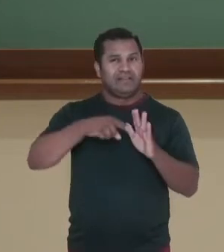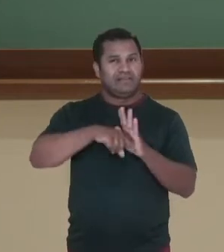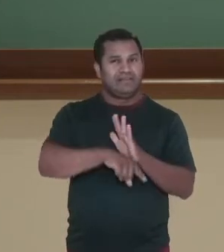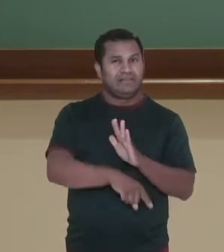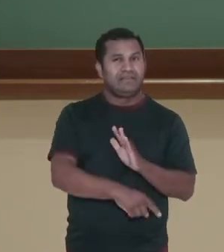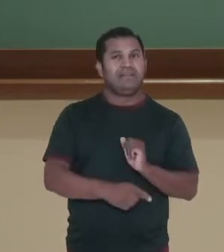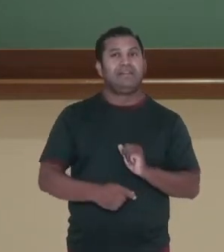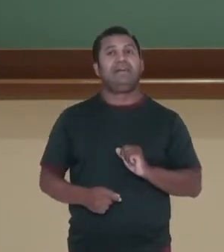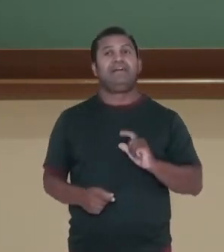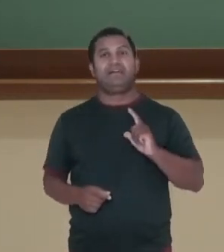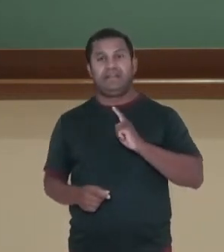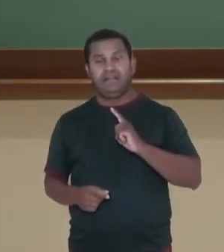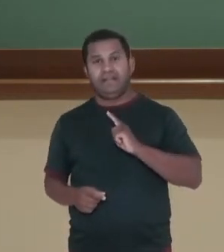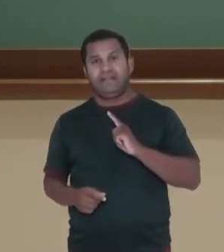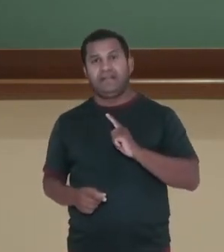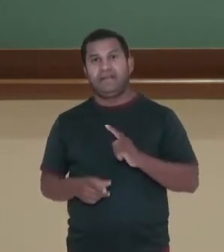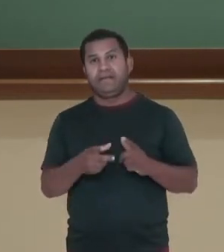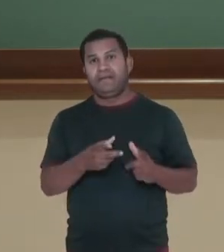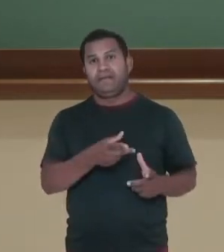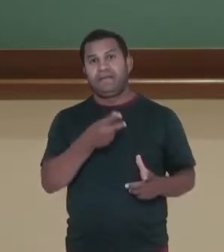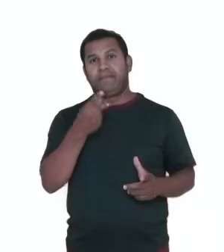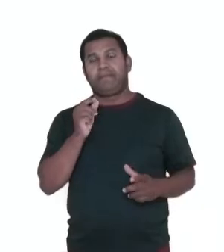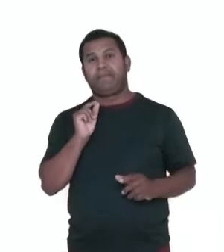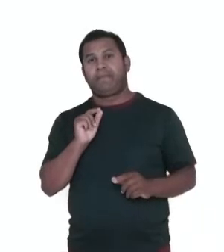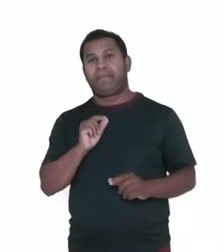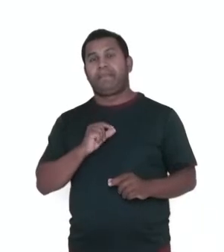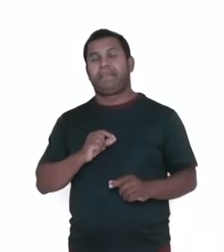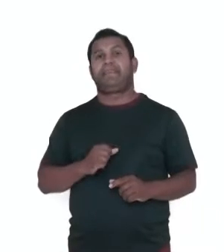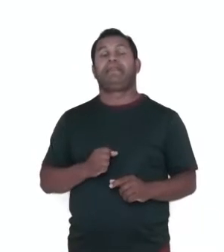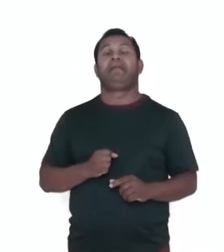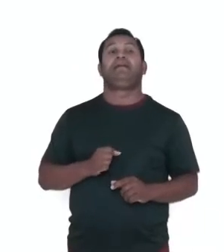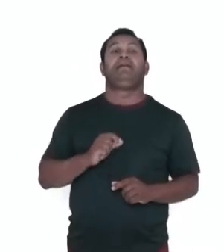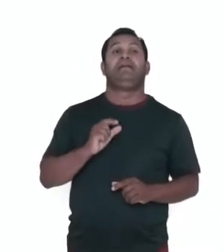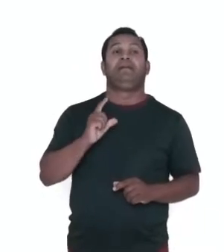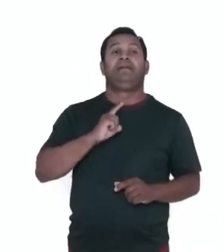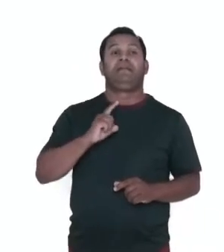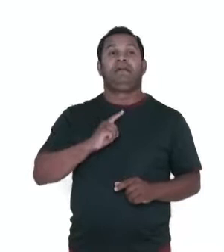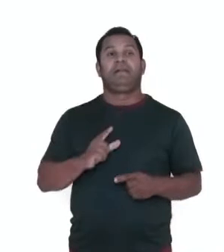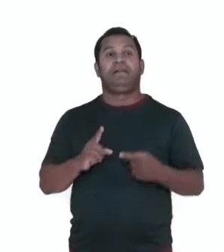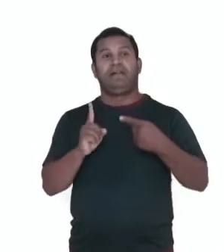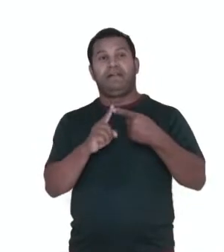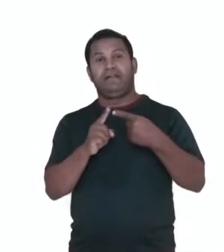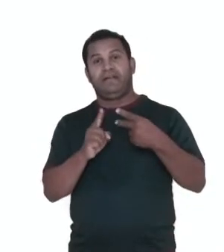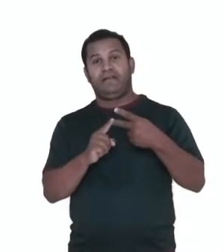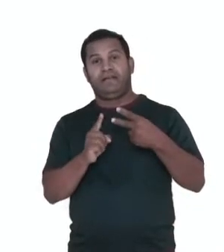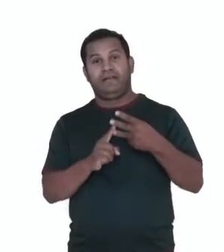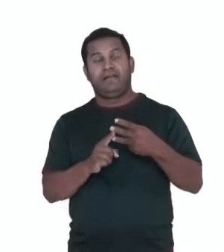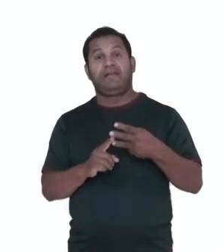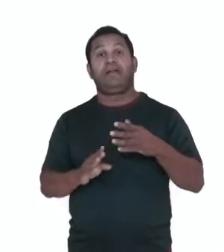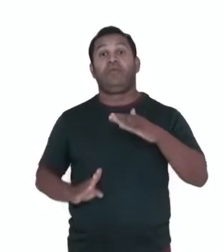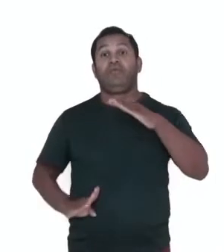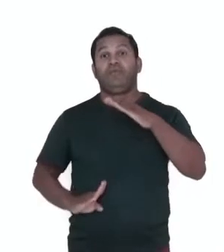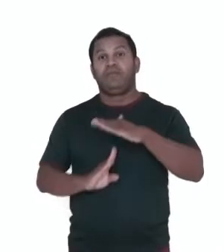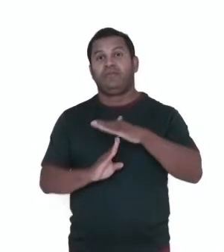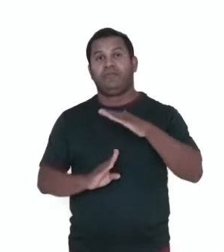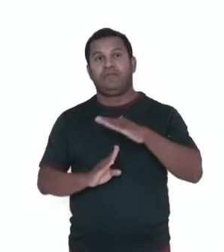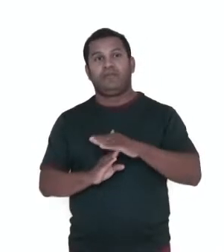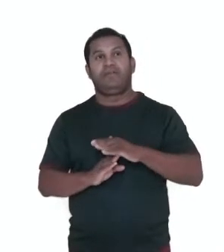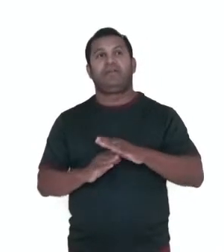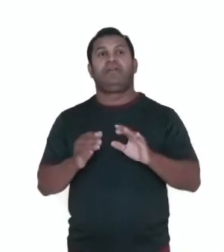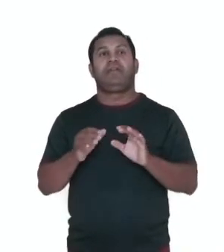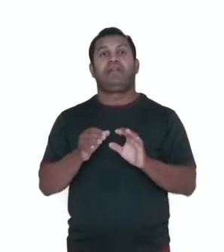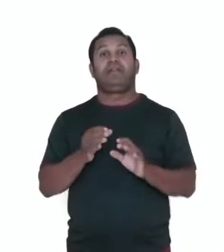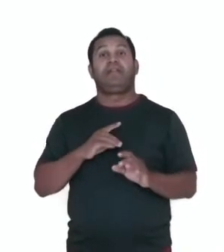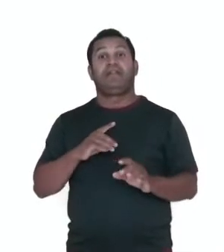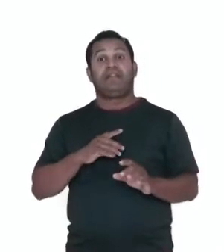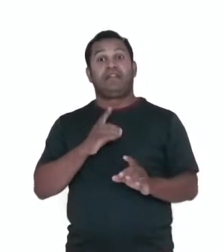você falaria? Então, vamos ver quais são os princípios. Olha, indicar os limites e finalidades da intervenção do ser humano sobre a